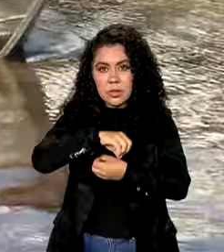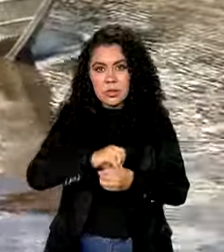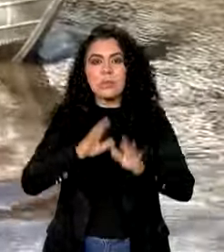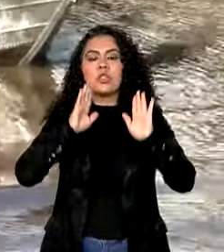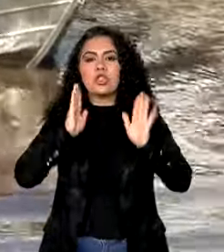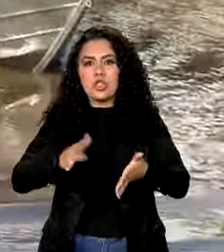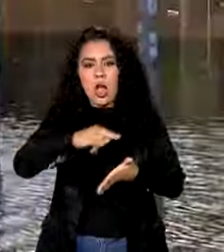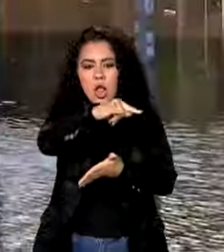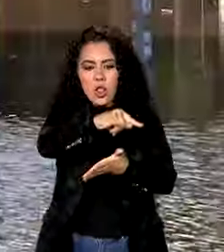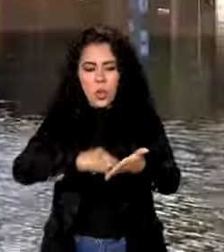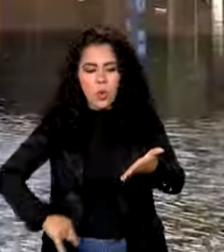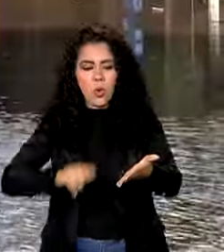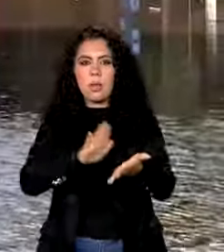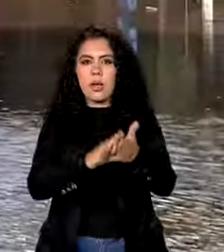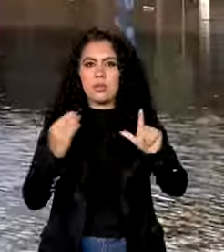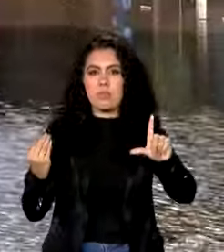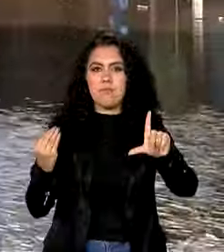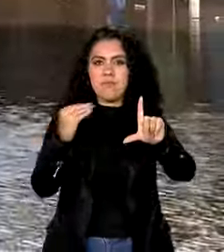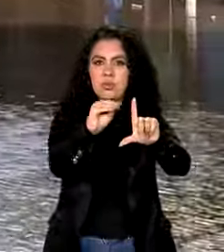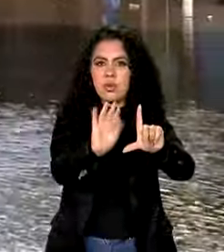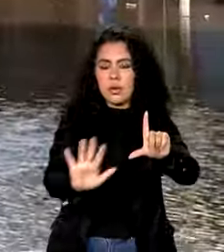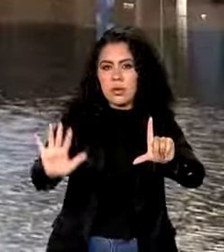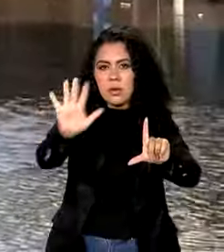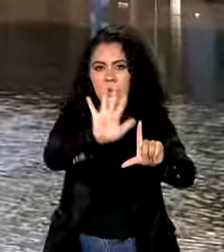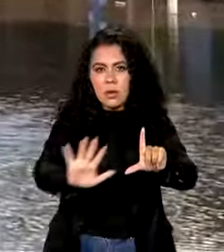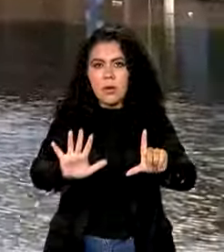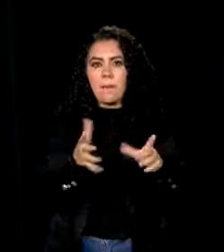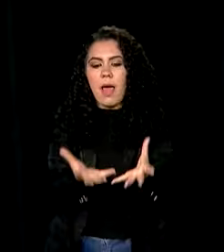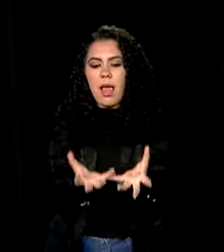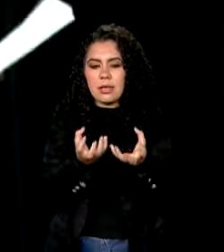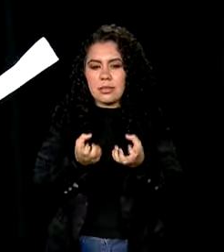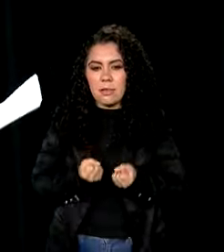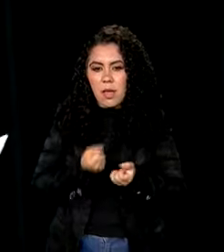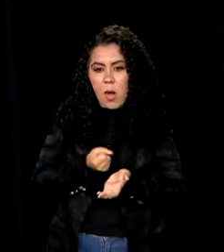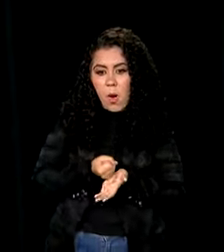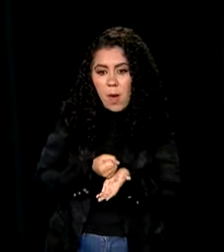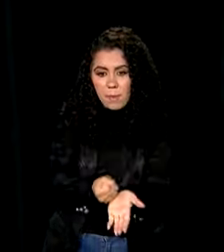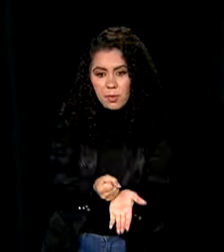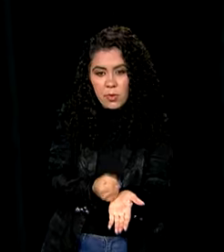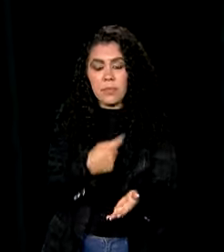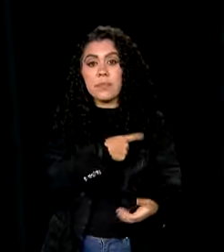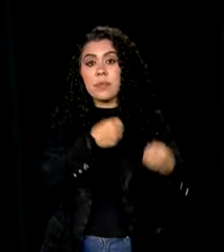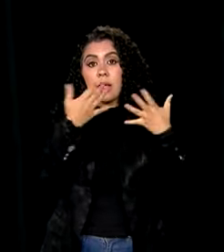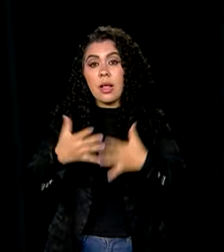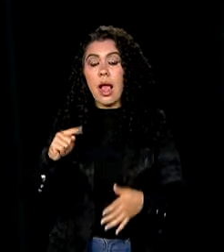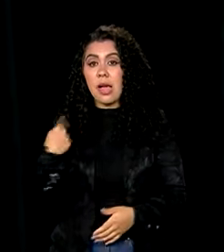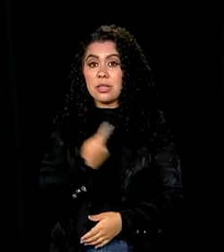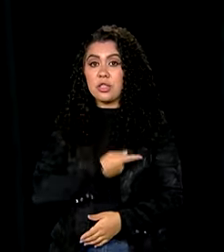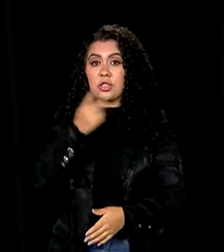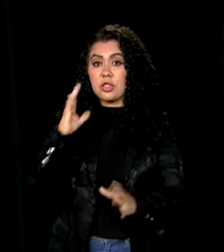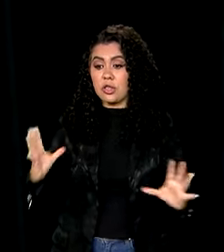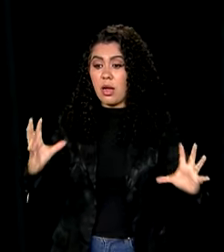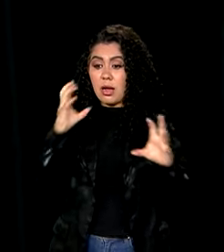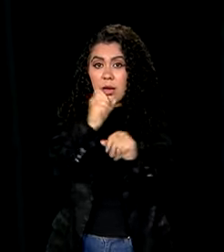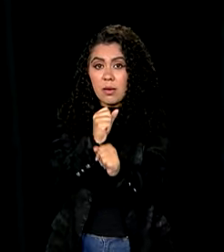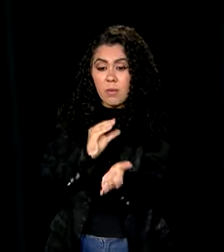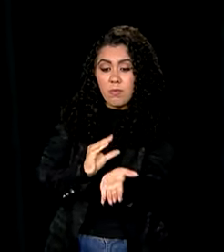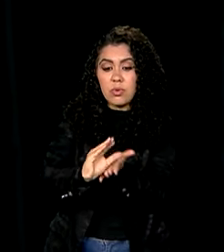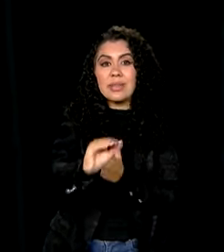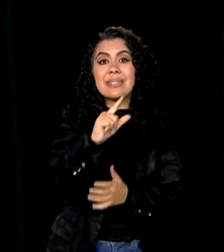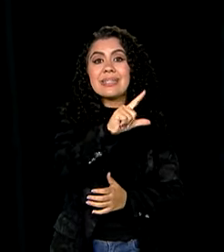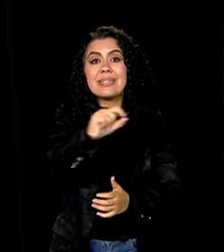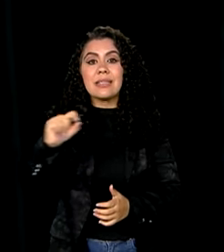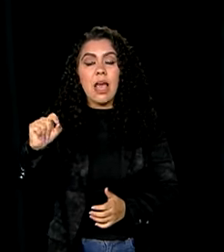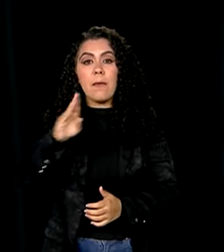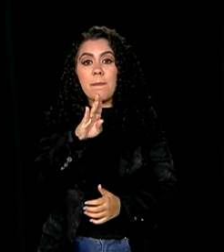pedido formal para receber ajuda humanitária. Nós já pagamos mais de 100 milhões de reais em ajuda